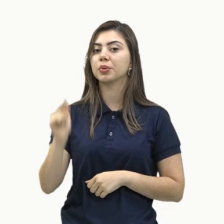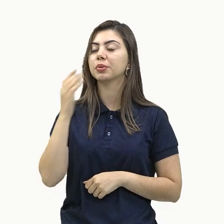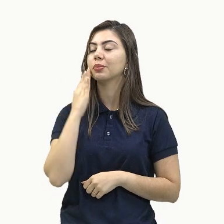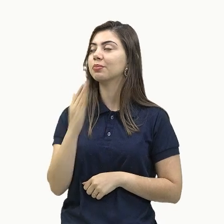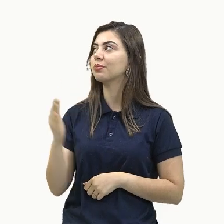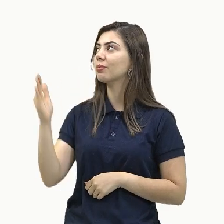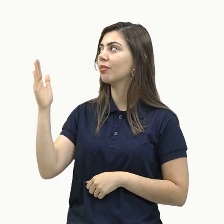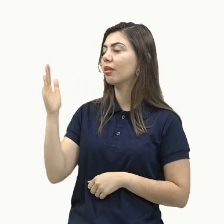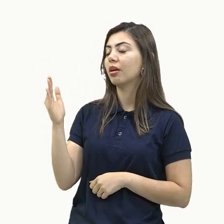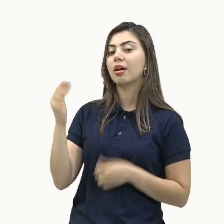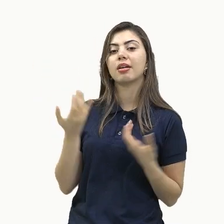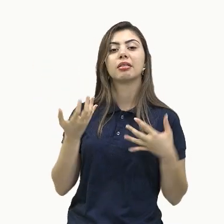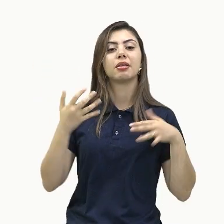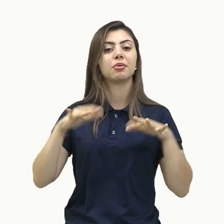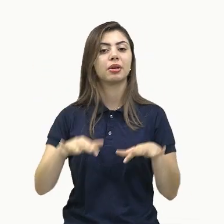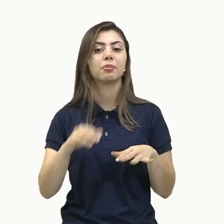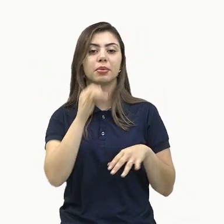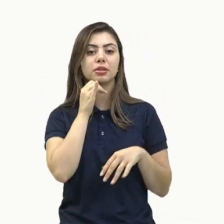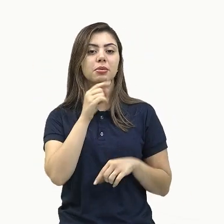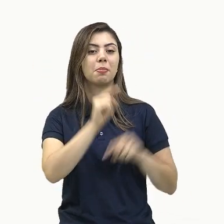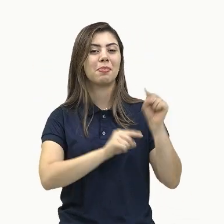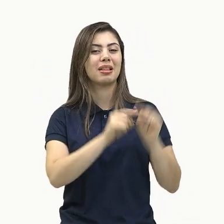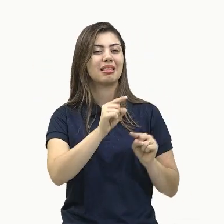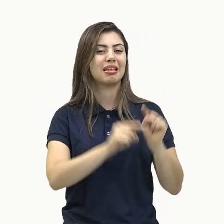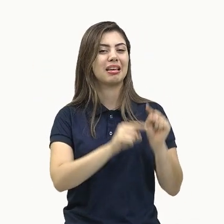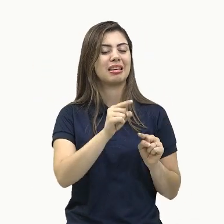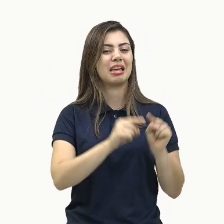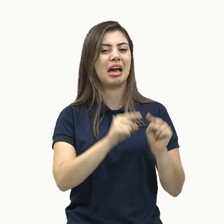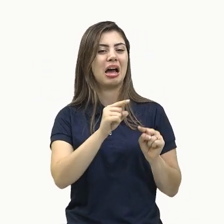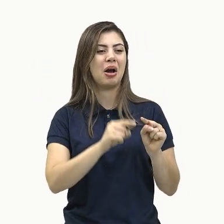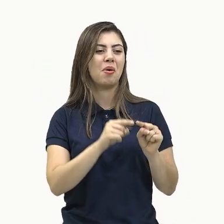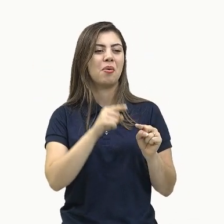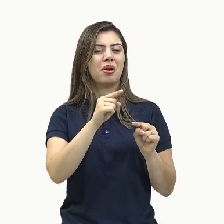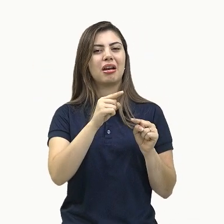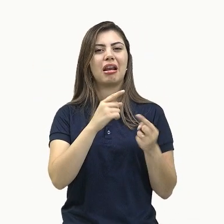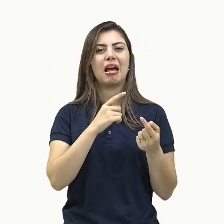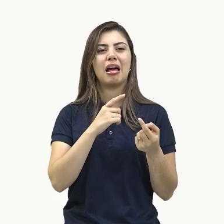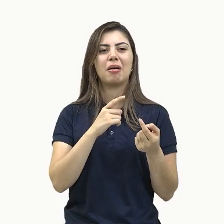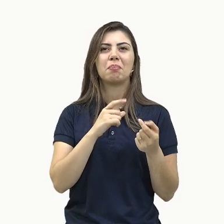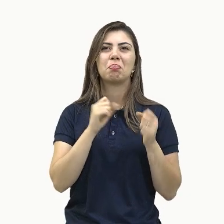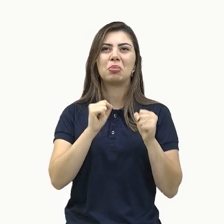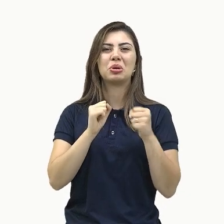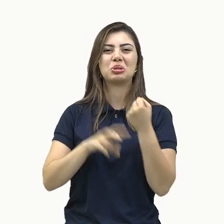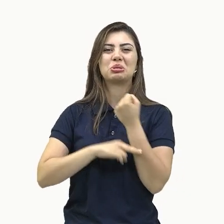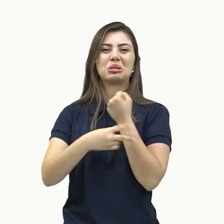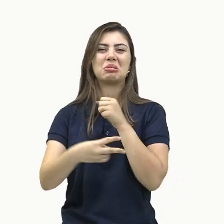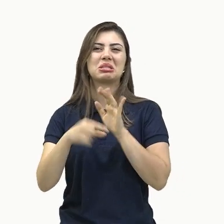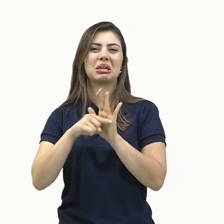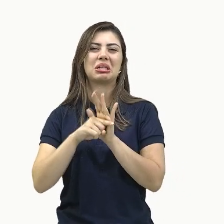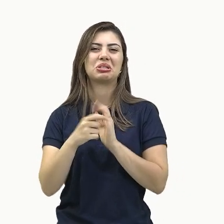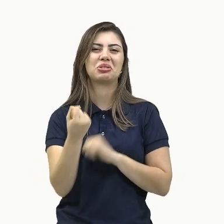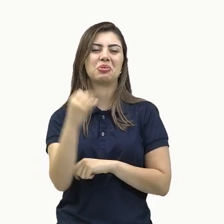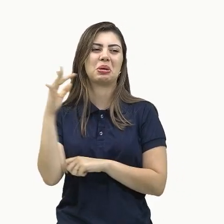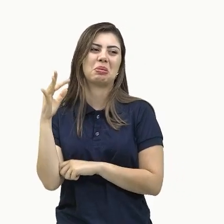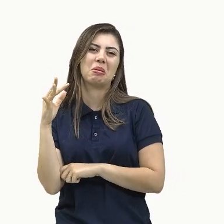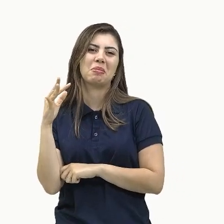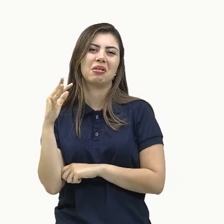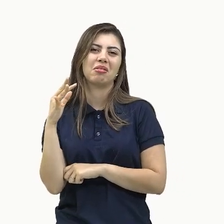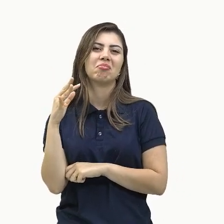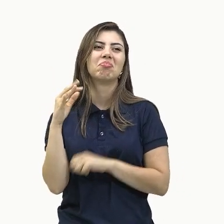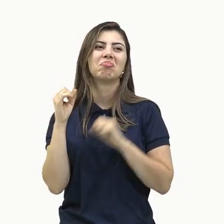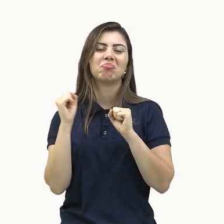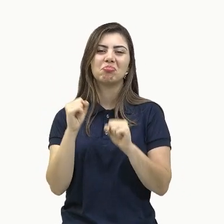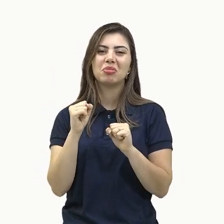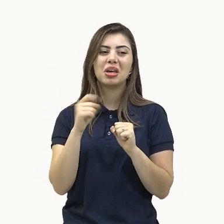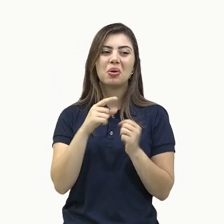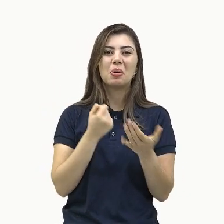nós devemos, então, recusar produtos que não são ambientalmente corretos, como aqueles com embalagens excessivas